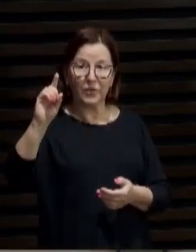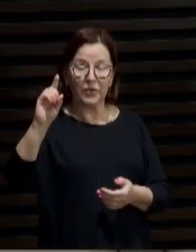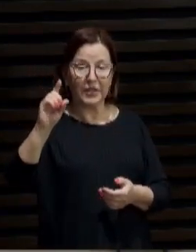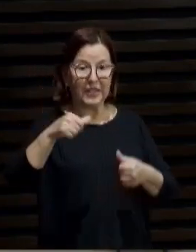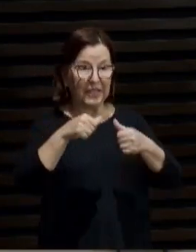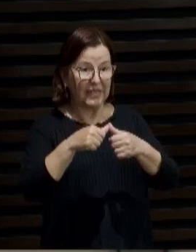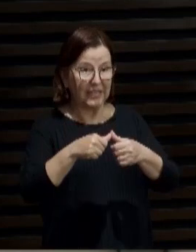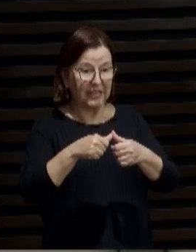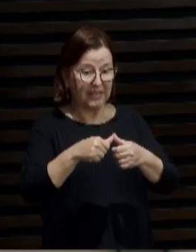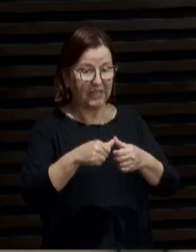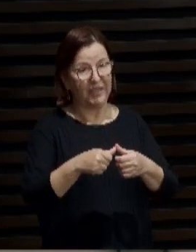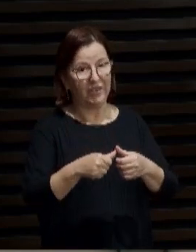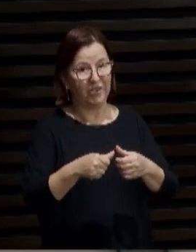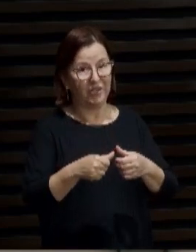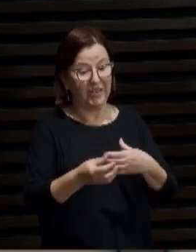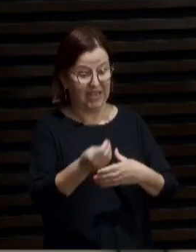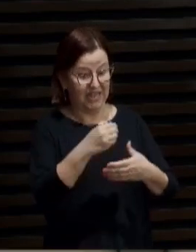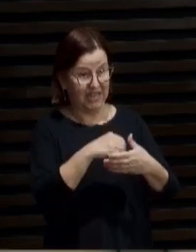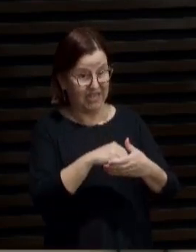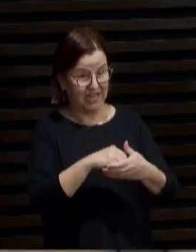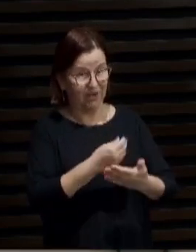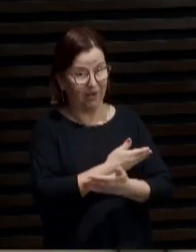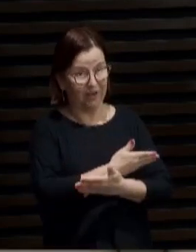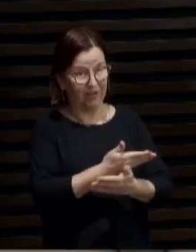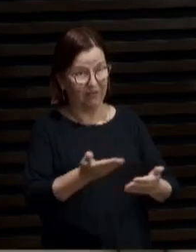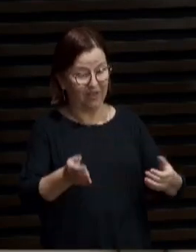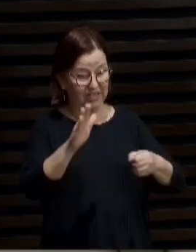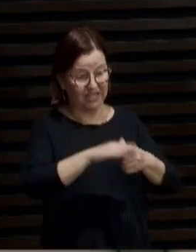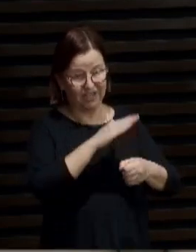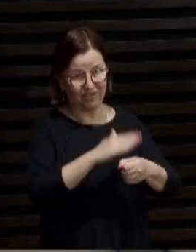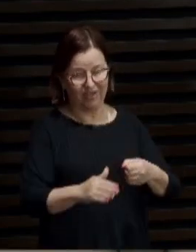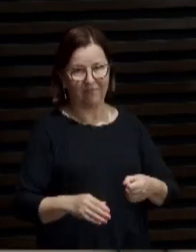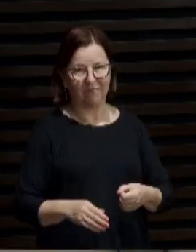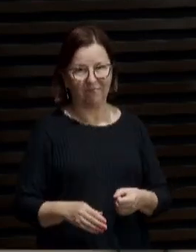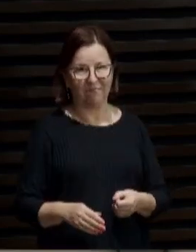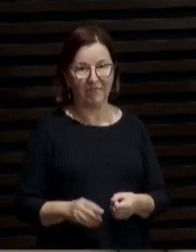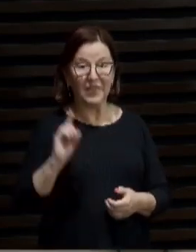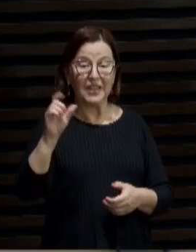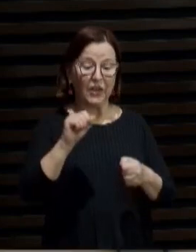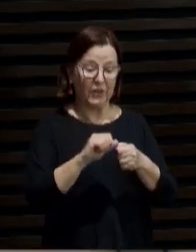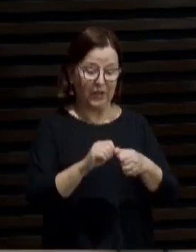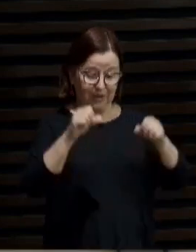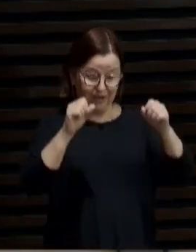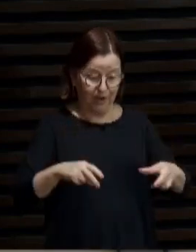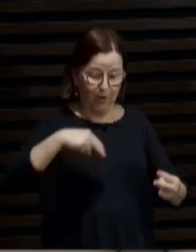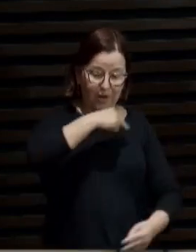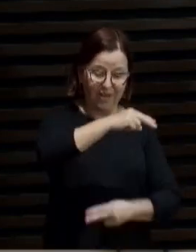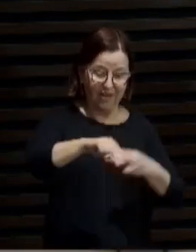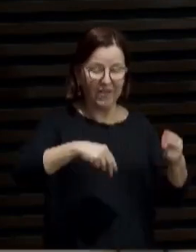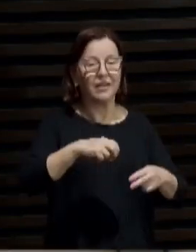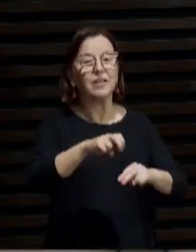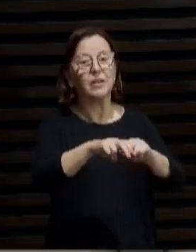seria de nós, meus irmãos, sem a palavra? Pela palavra o universo foi criado. Pela palavra tudo